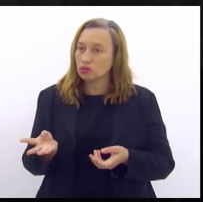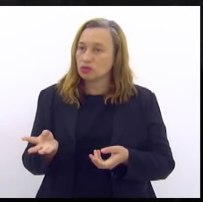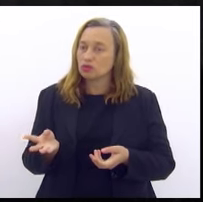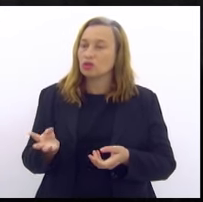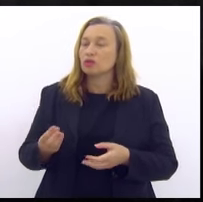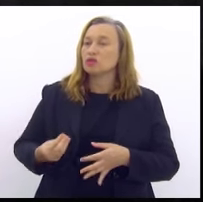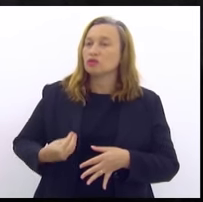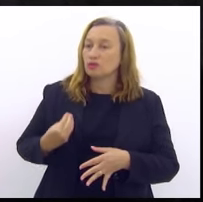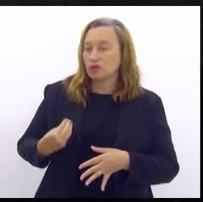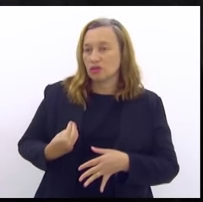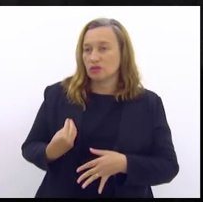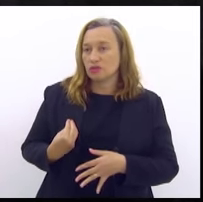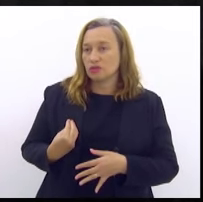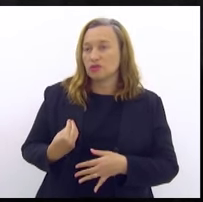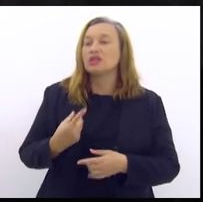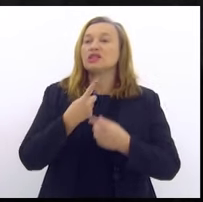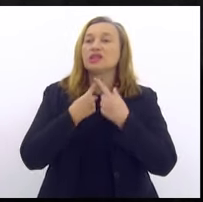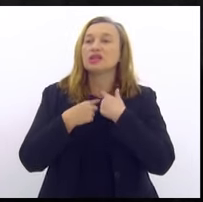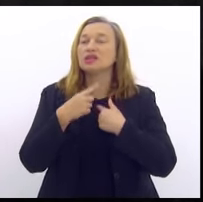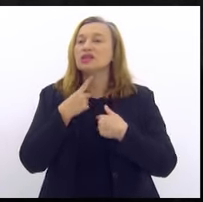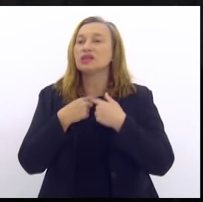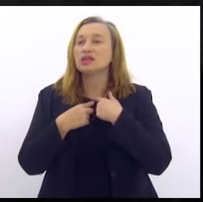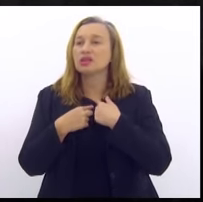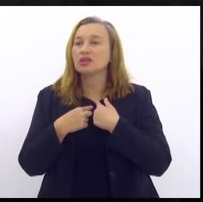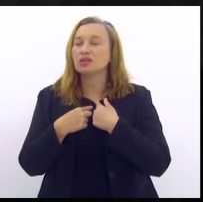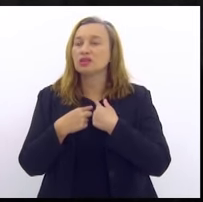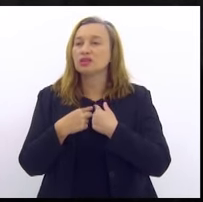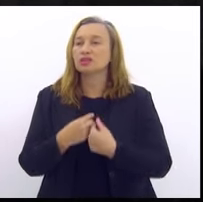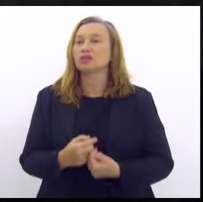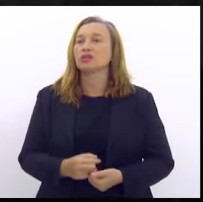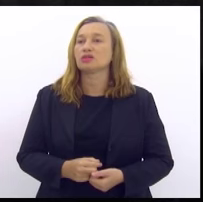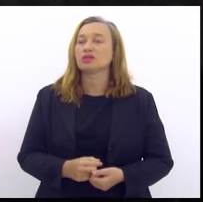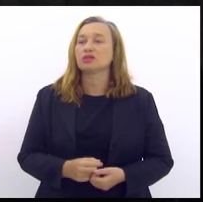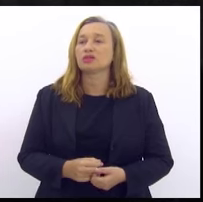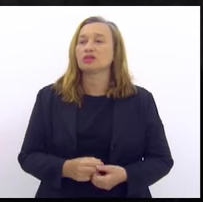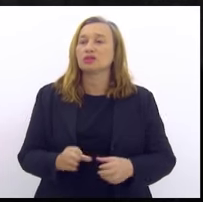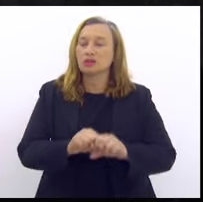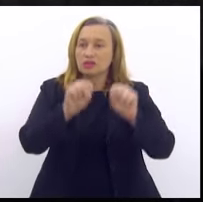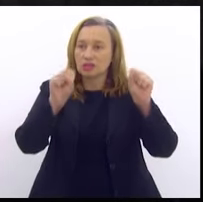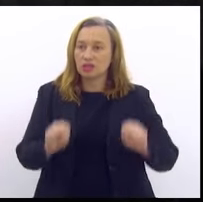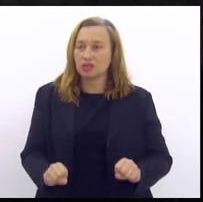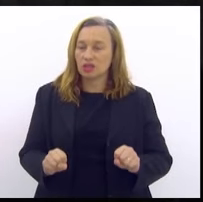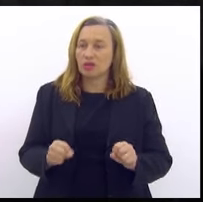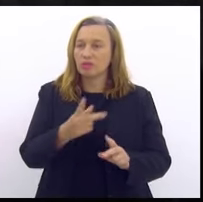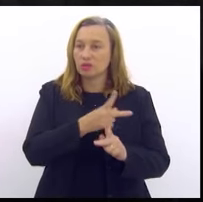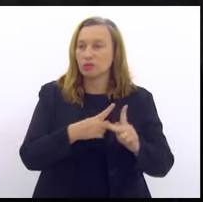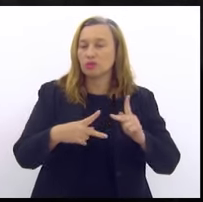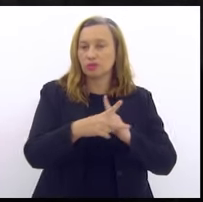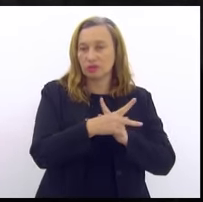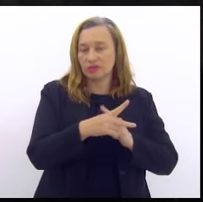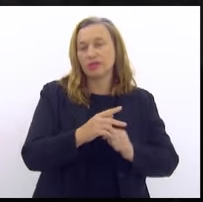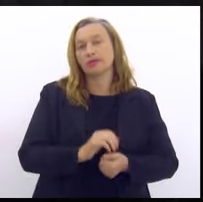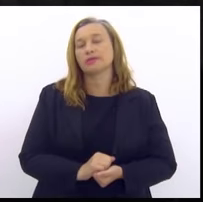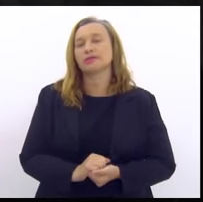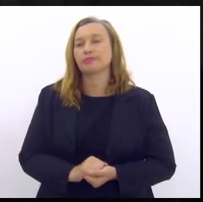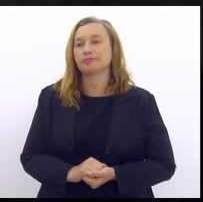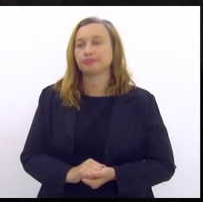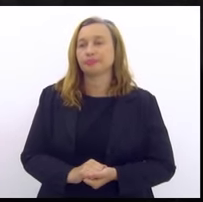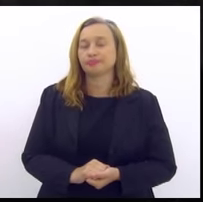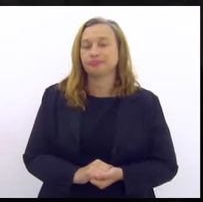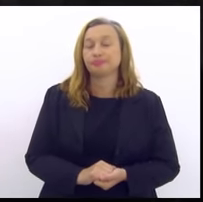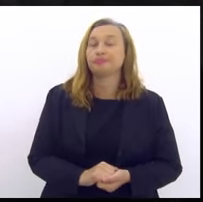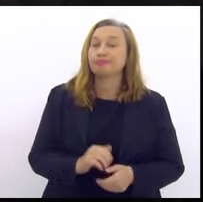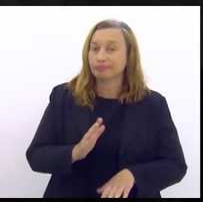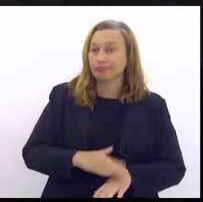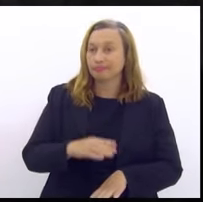vivos e desejariam aderir ao sistema do Rio Previdência. E além